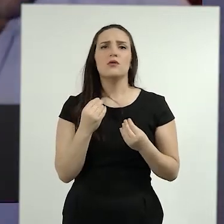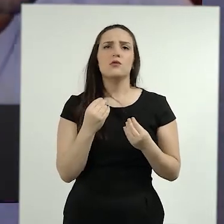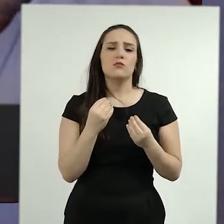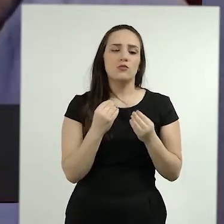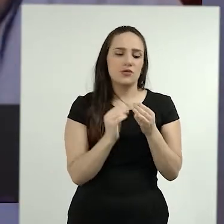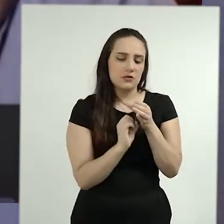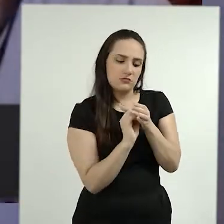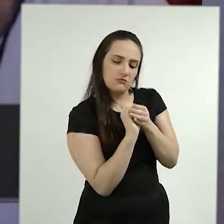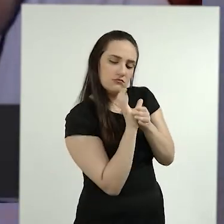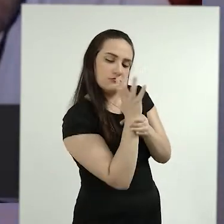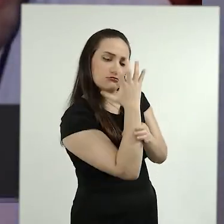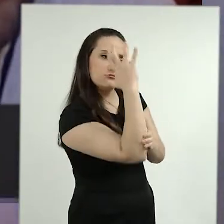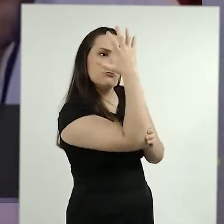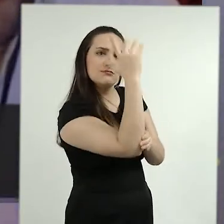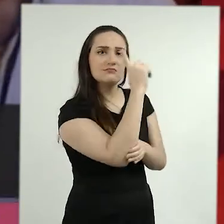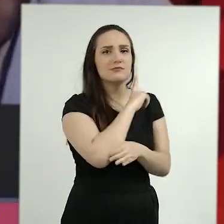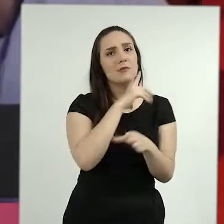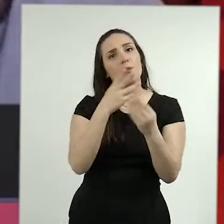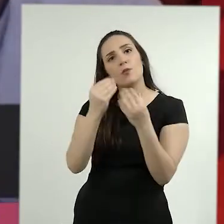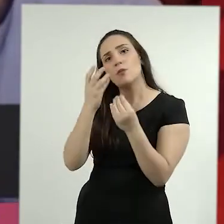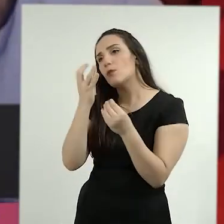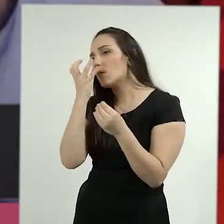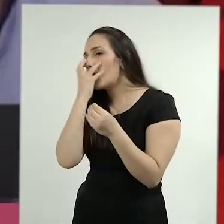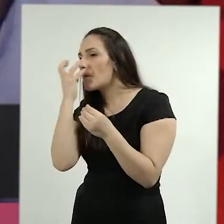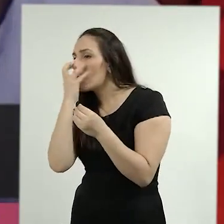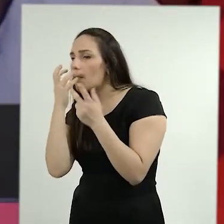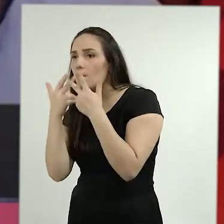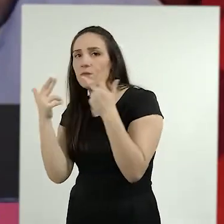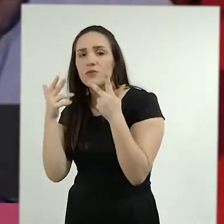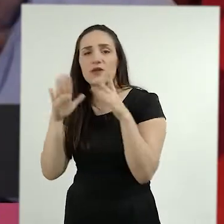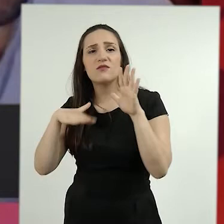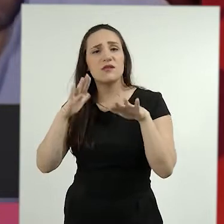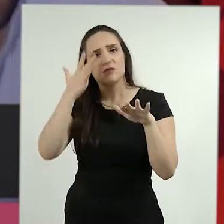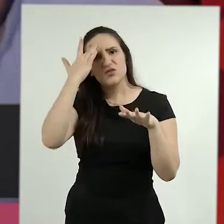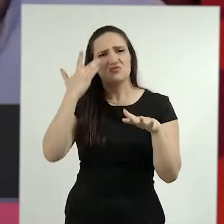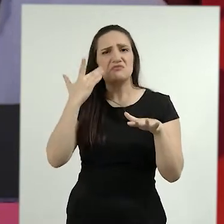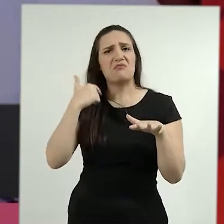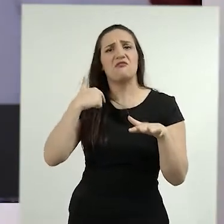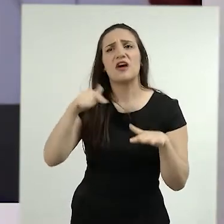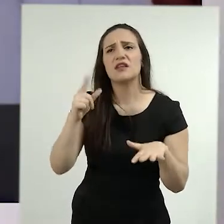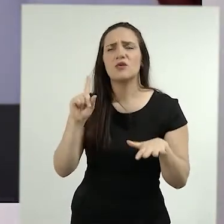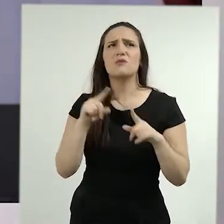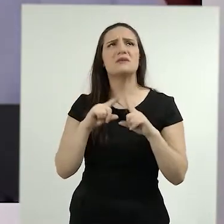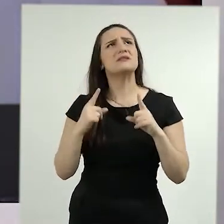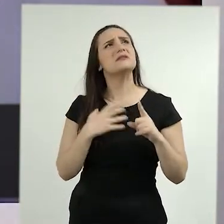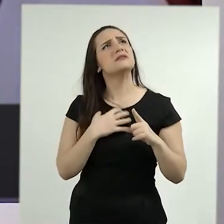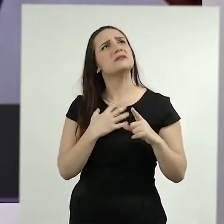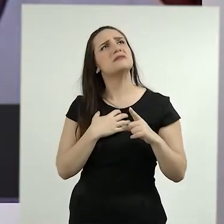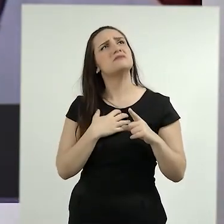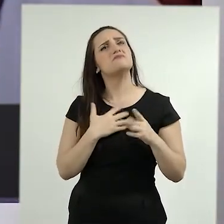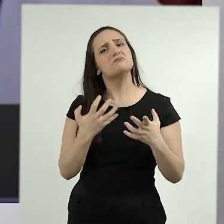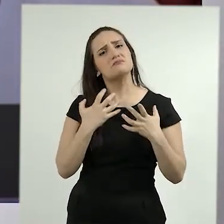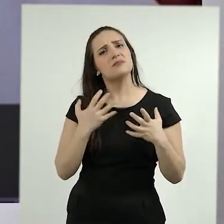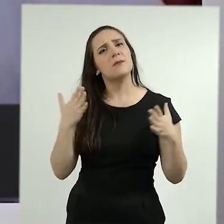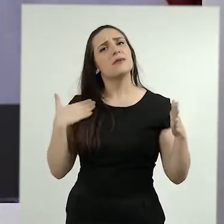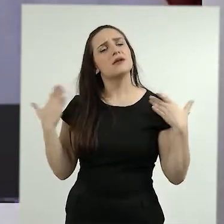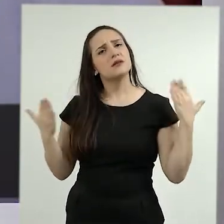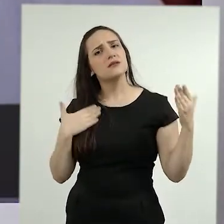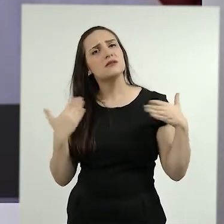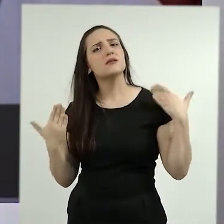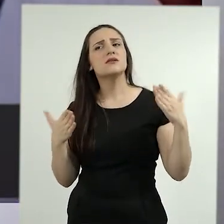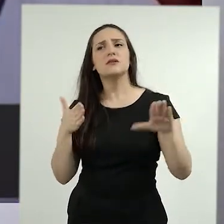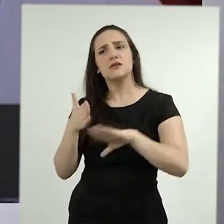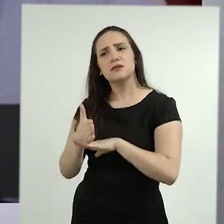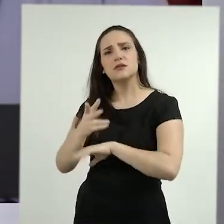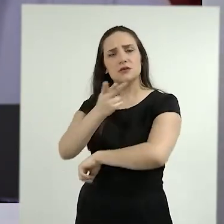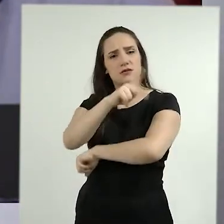flora, importantes e preservadas, né? Quantas pessoas que às vezes nem iam, mas que hoje estão sentindo muita falta de ir passear